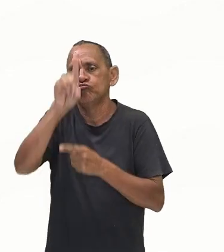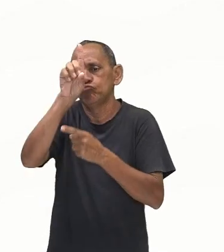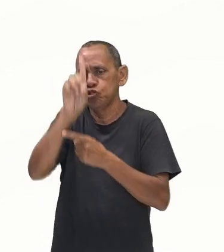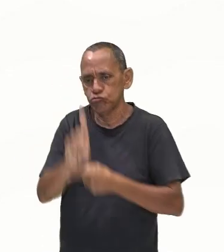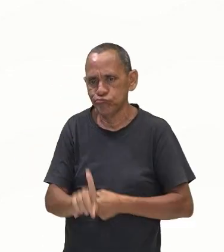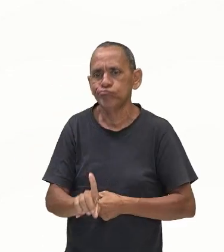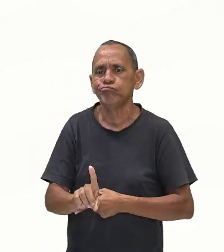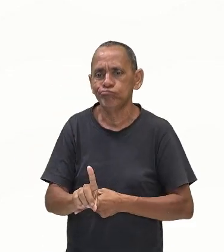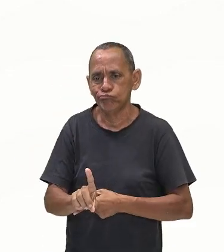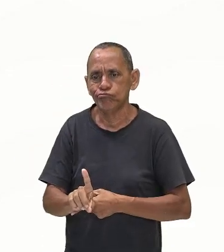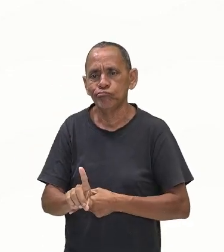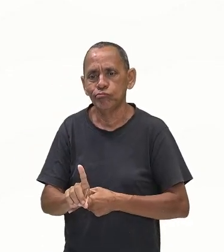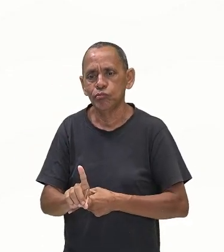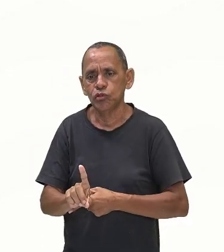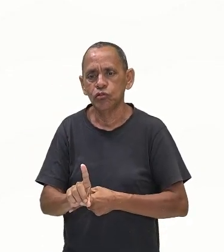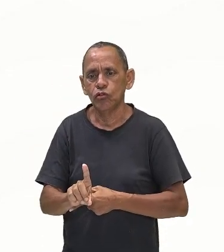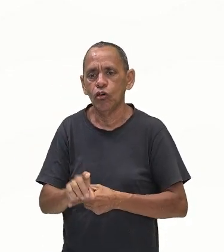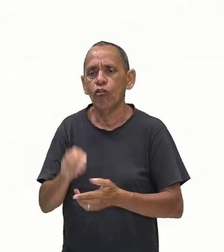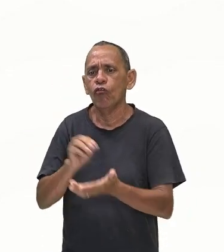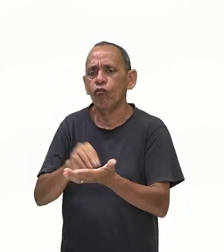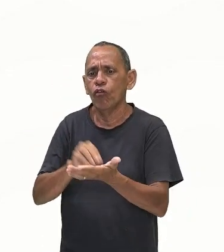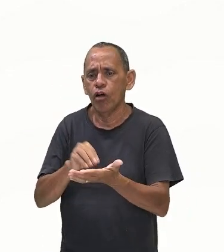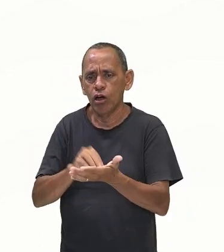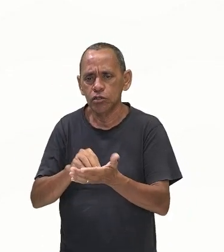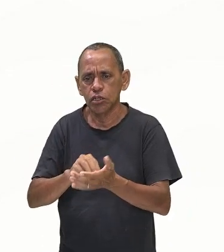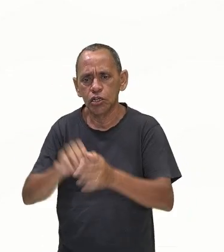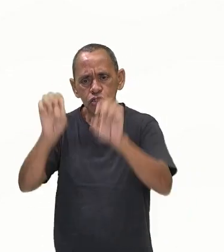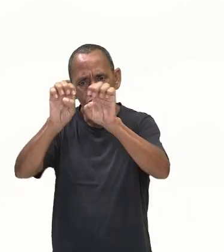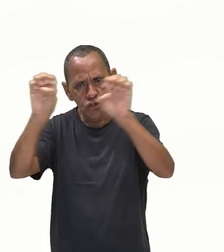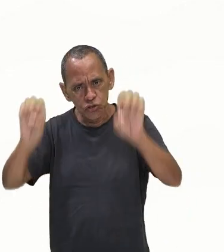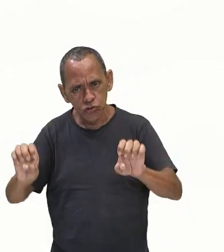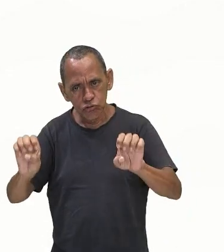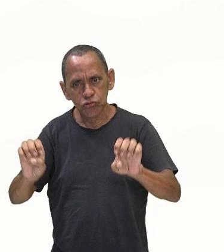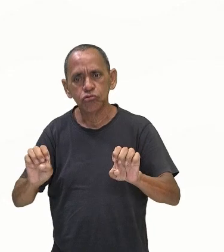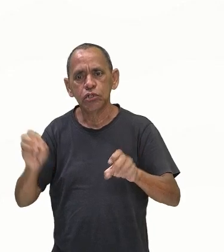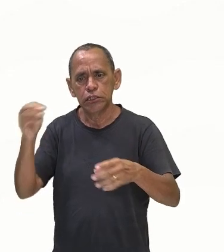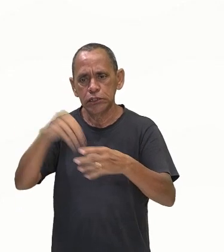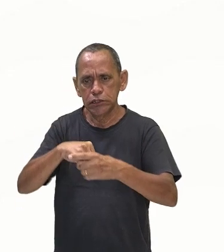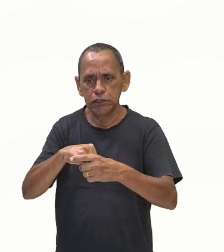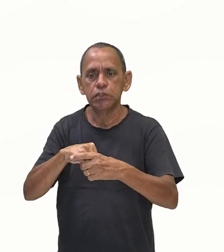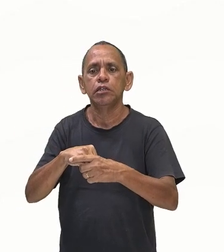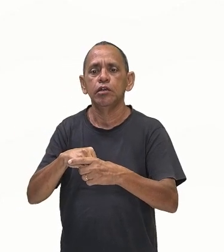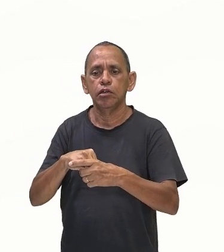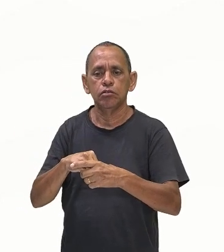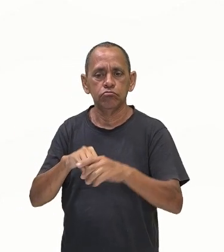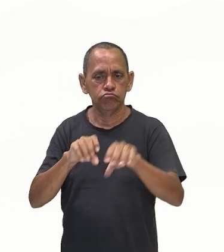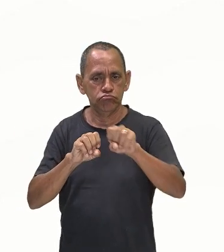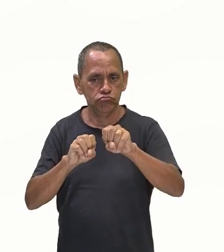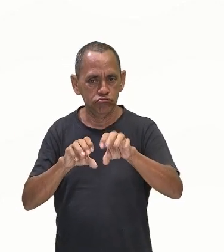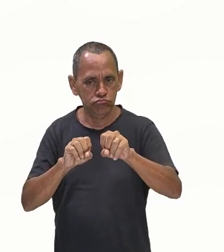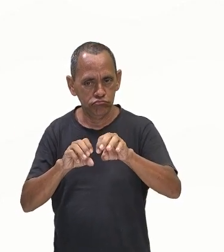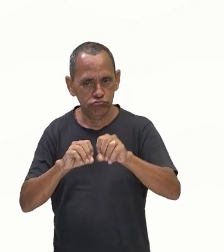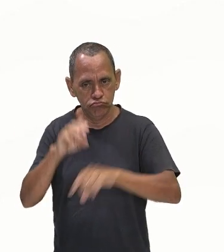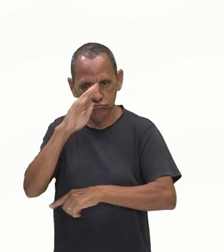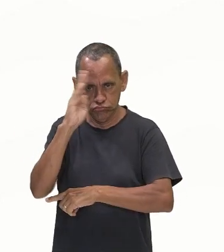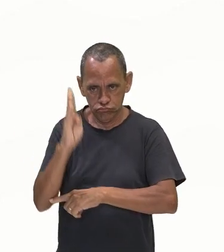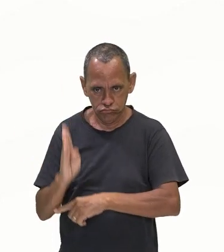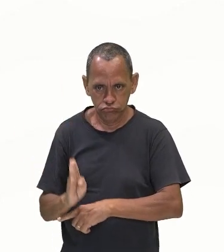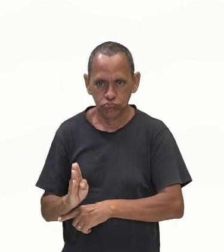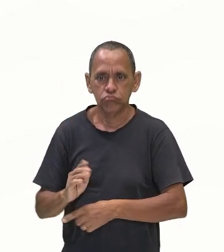gente? A falta de estrutura justamente na educação brasileira. Então, perceba aí, ó, eu iniciei o meu